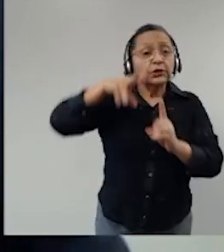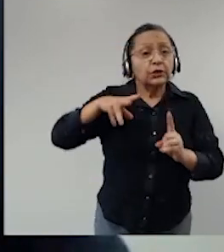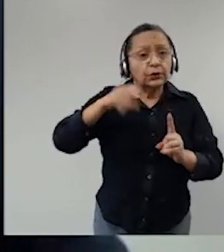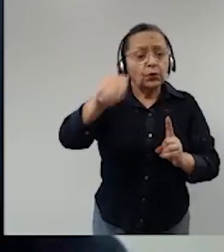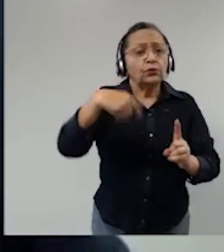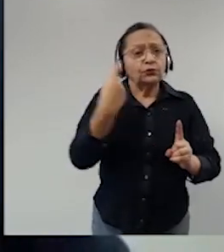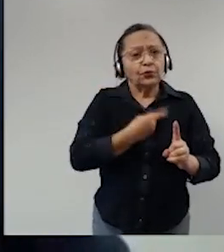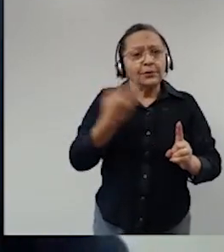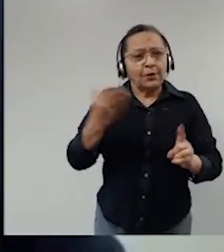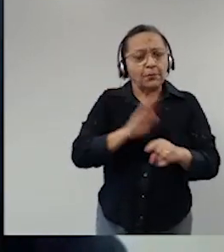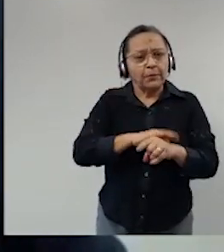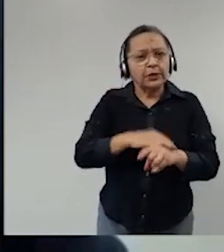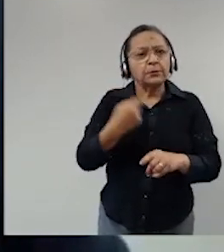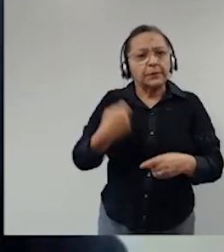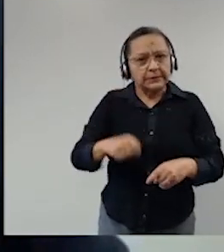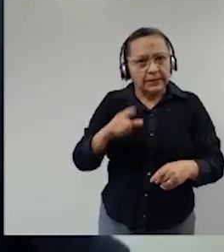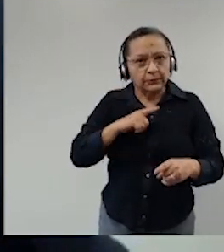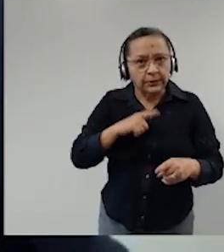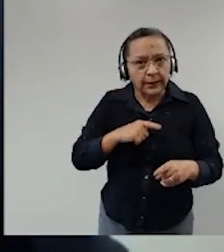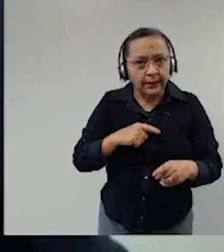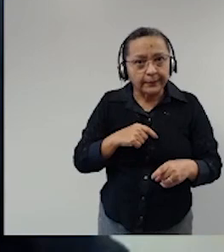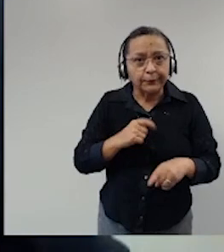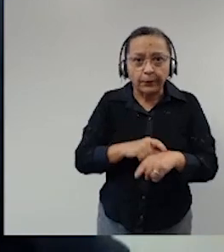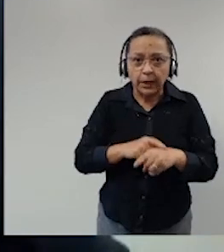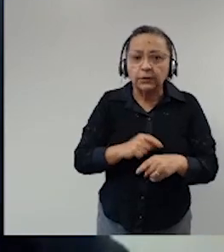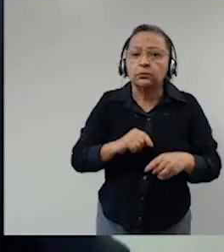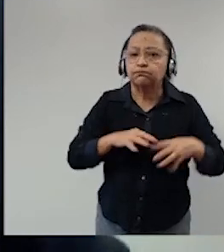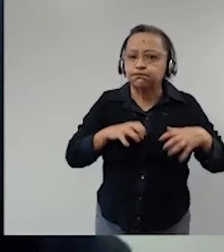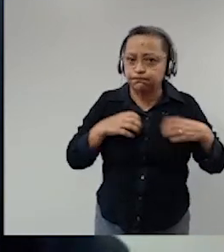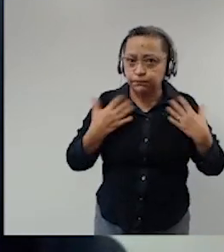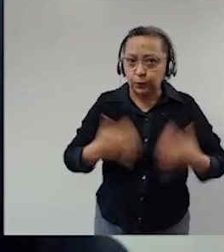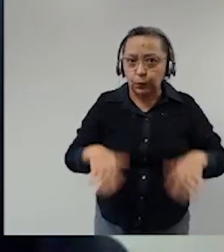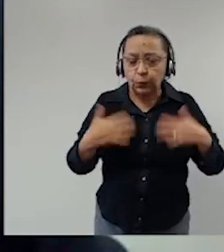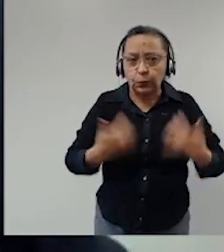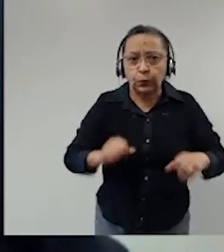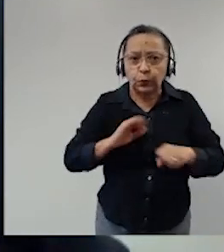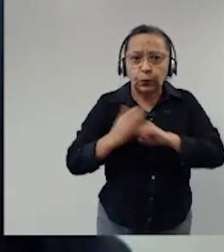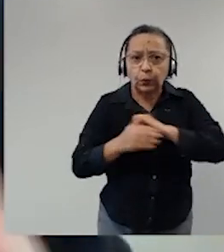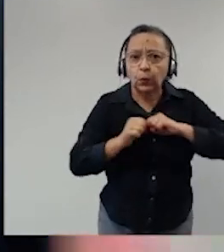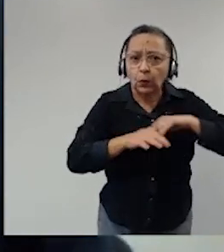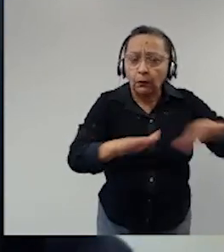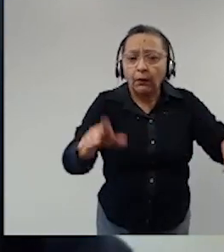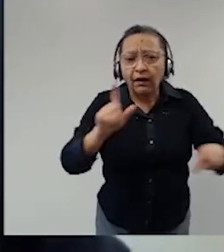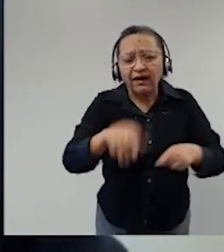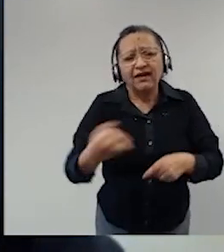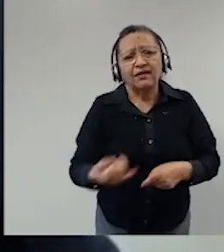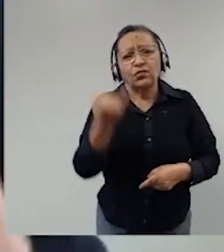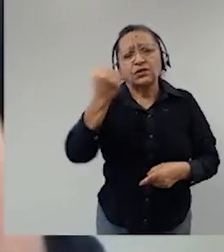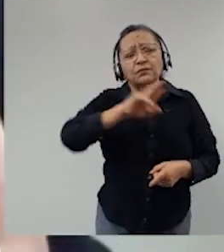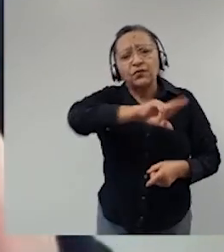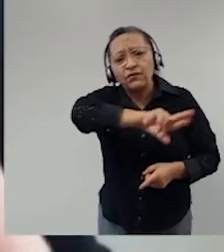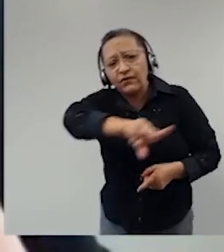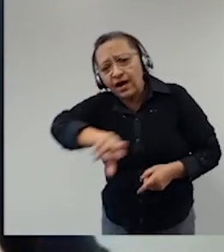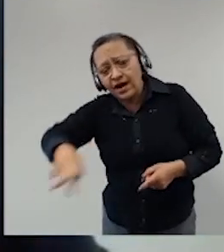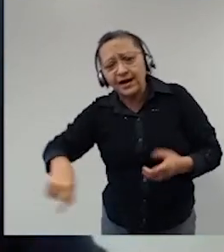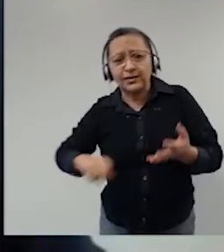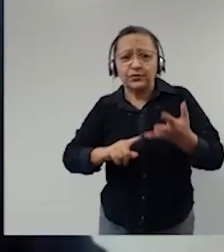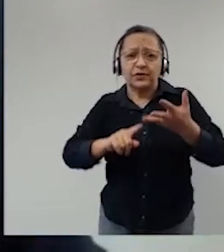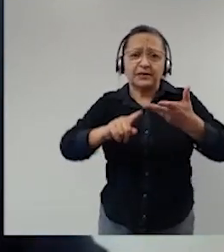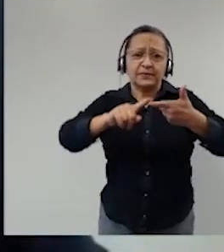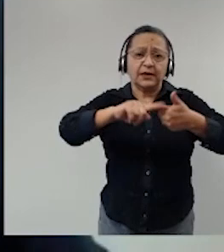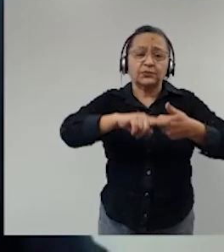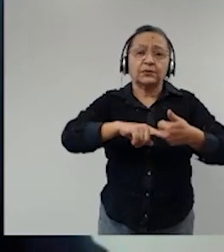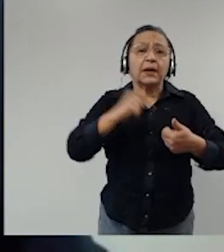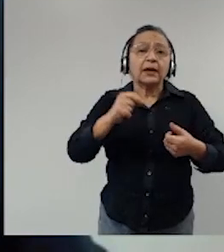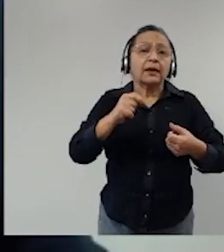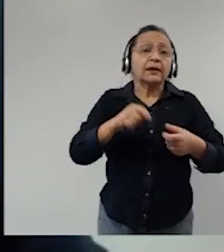no momento de enfrentamento ao Covid-19 é essencial por vários aspectos. É essencial para